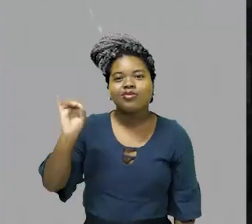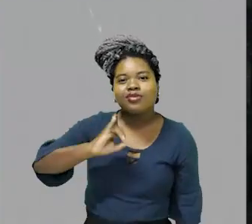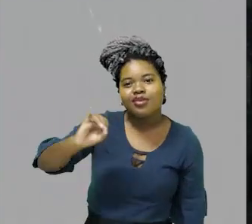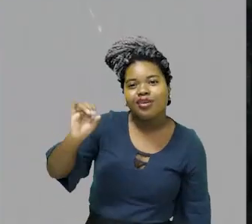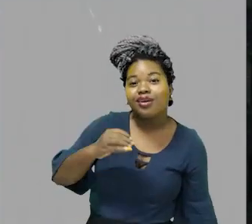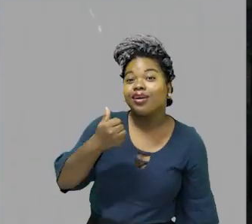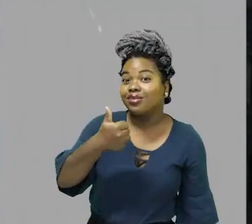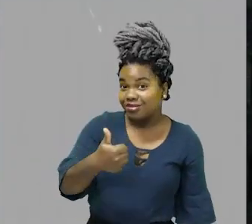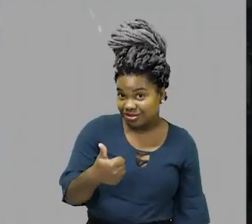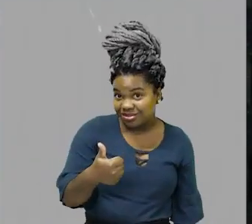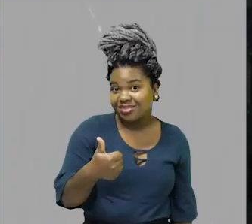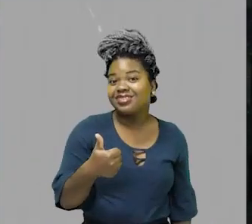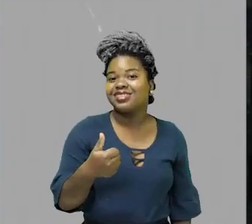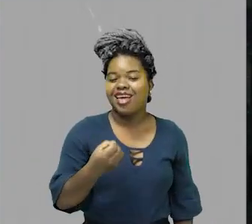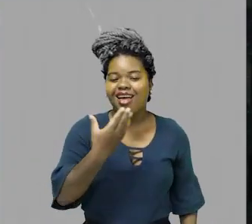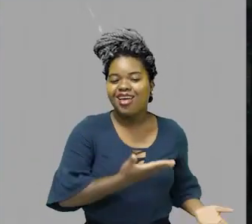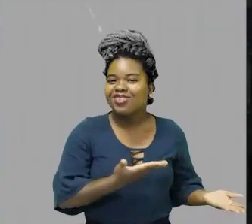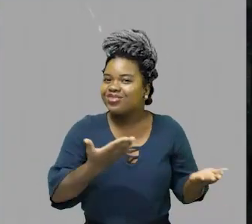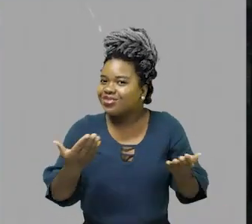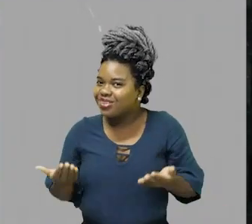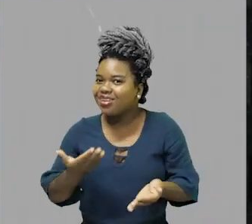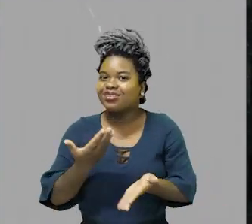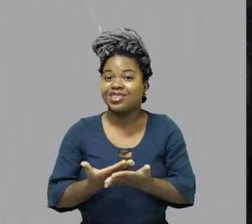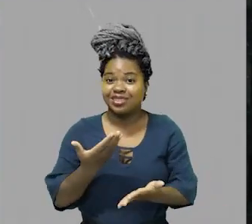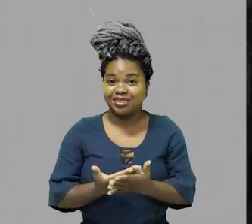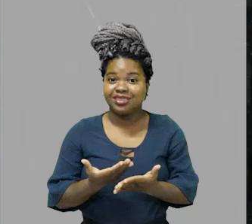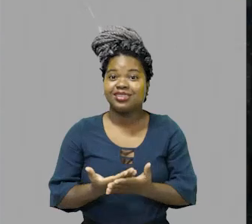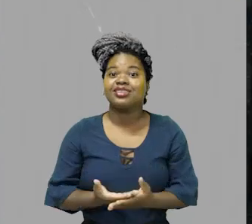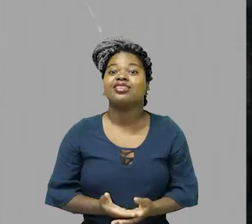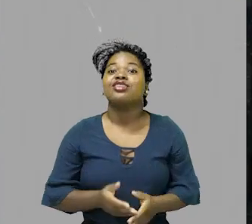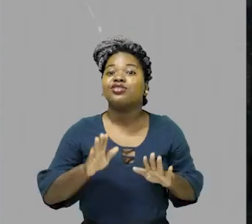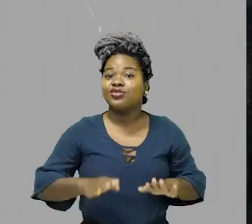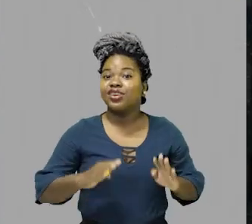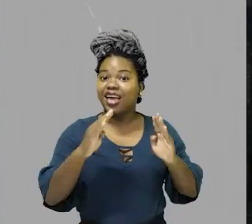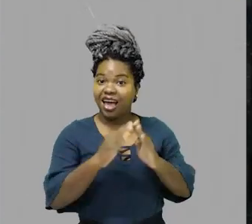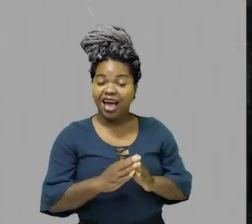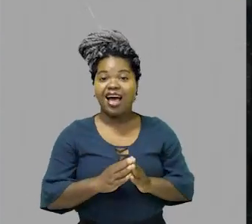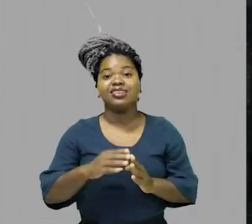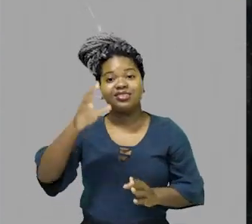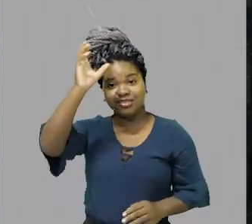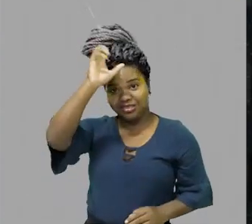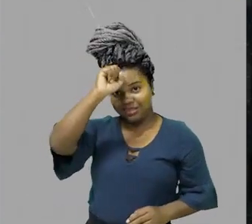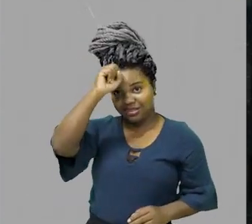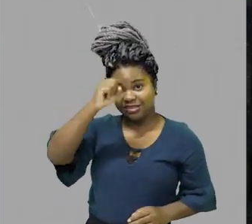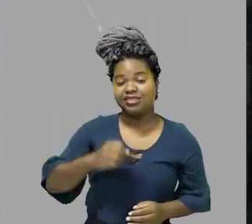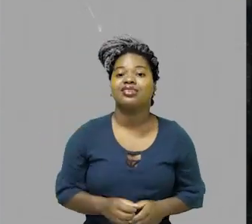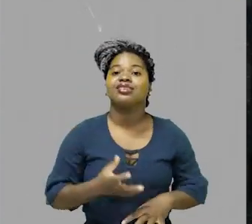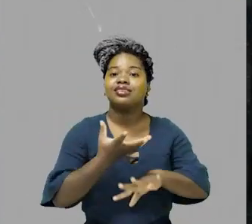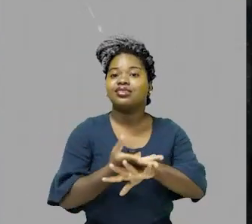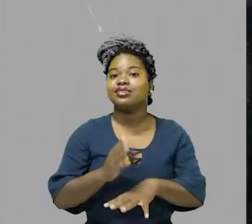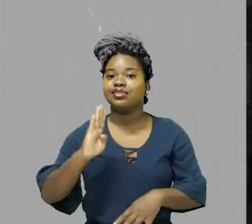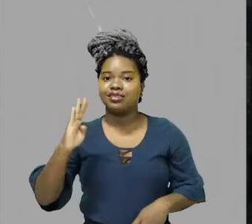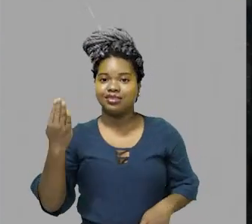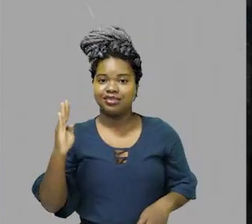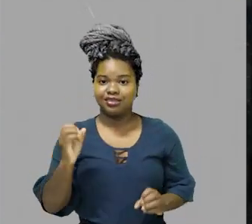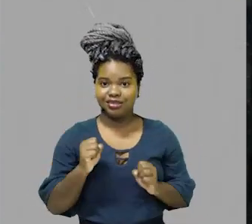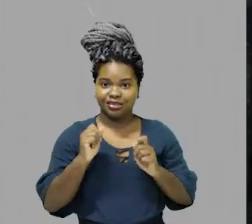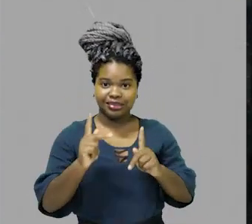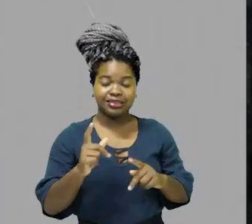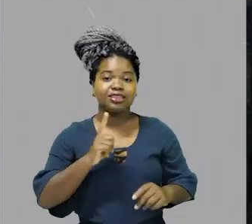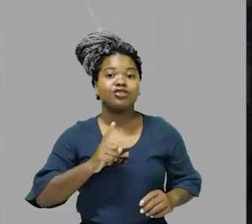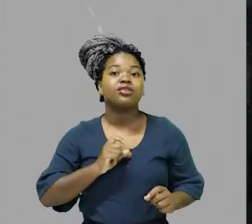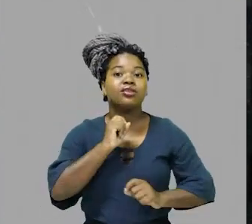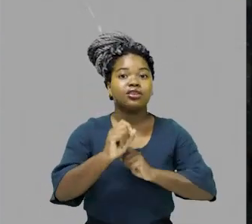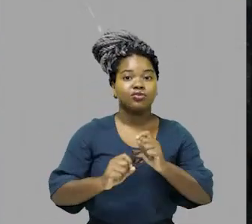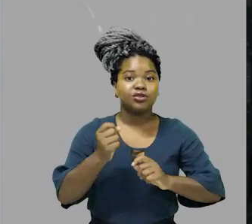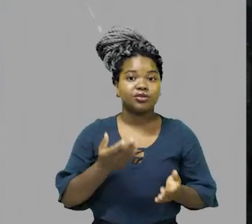Olá pessoal, tudo bem com vocês? Sejam bem-vindos a mais uma aula aqui do Fica em Casa Aprendendo. Na nossa aula de biologia de hoje, nós vamos aqui